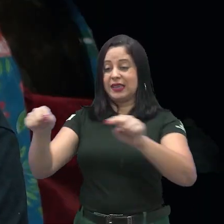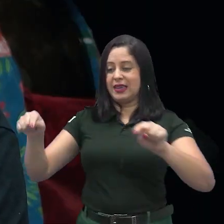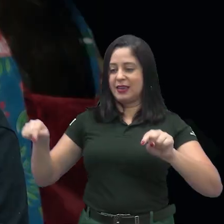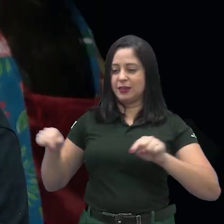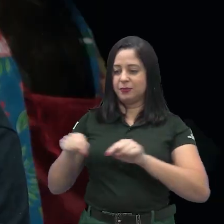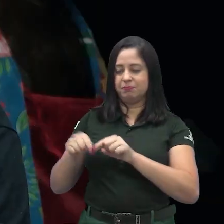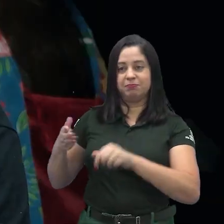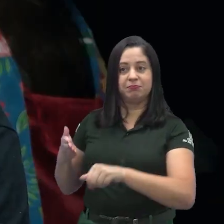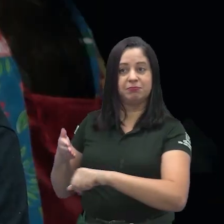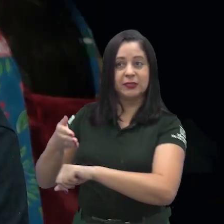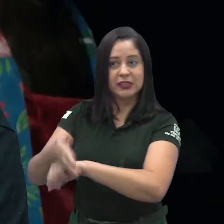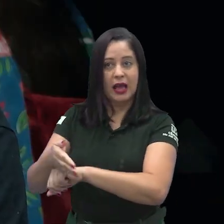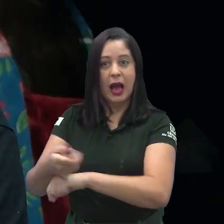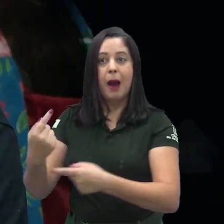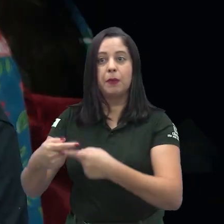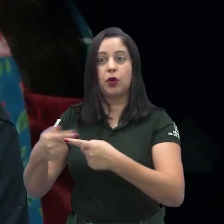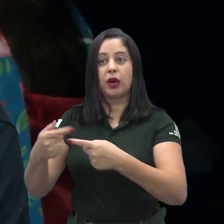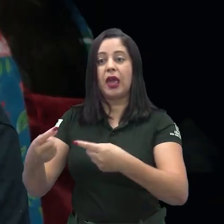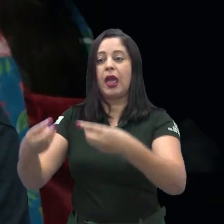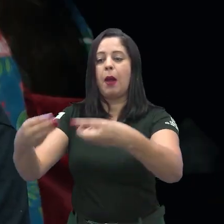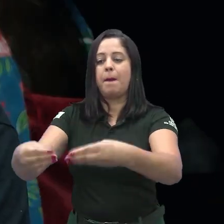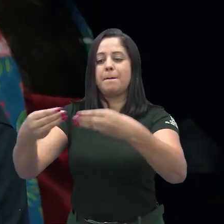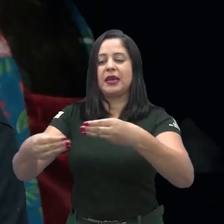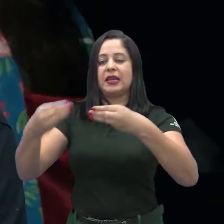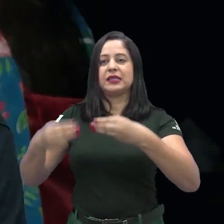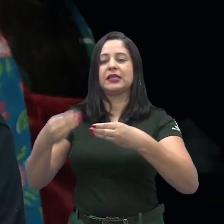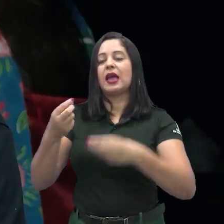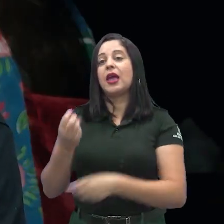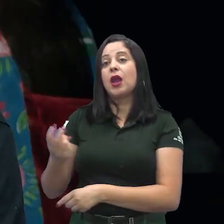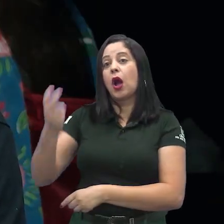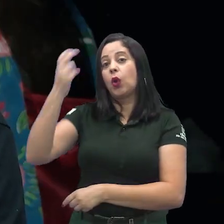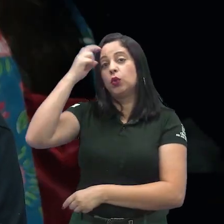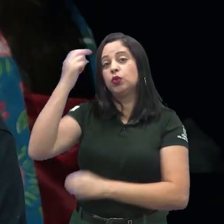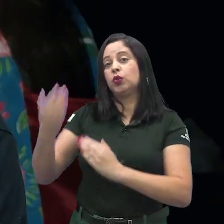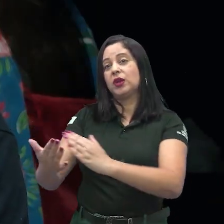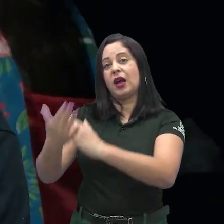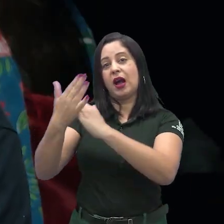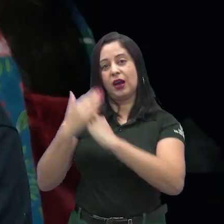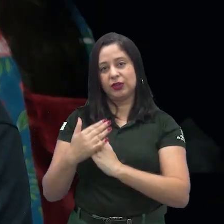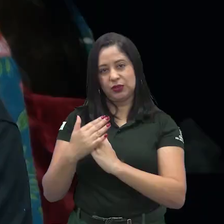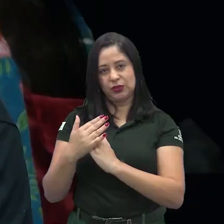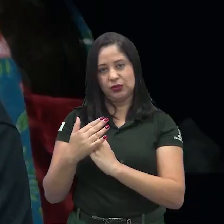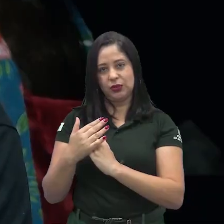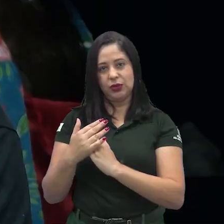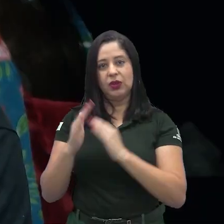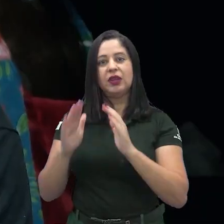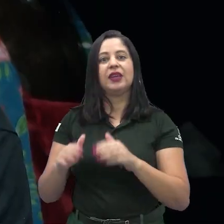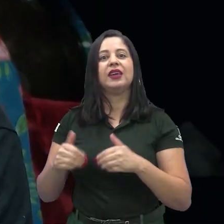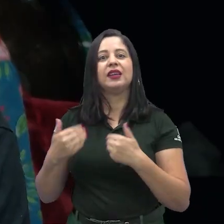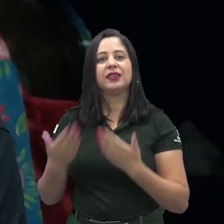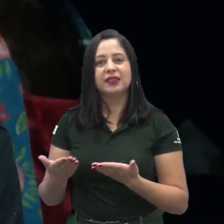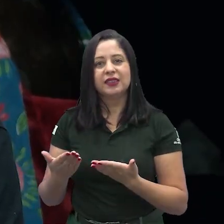da Cultura e Patrimônio da União. E hoje nós temos a concessão de 10 anos. Então nós teremos uma